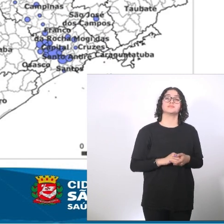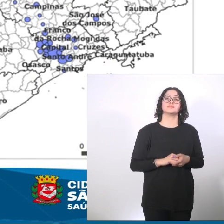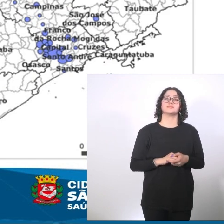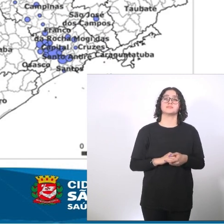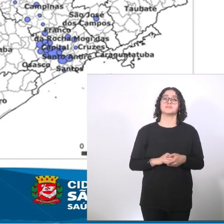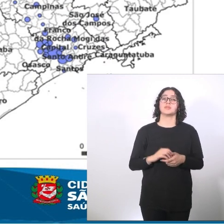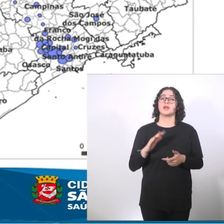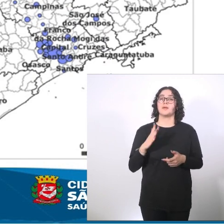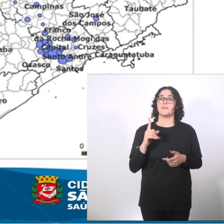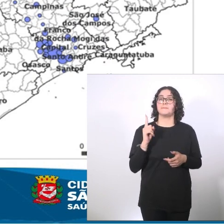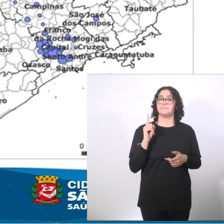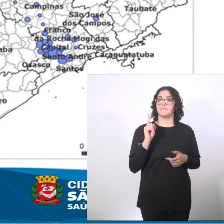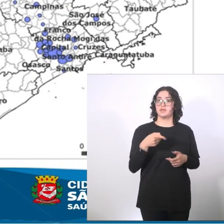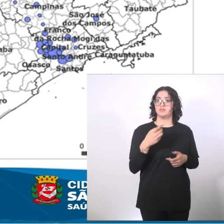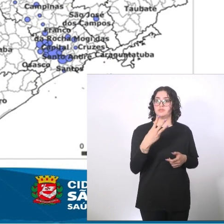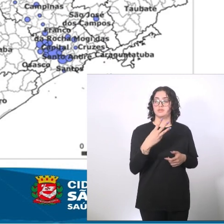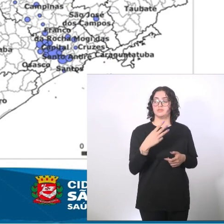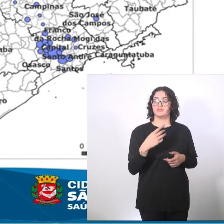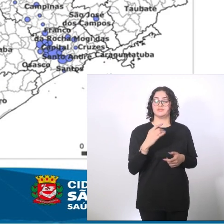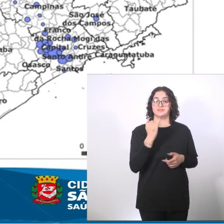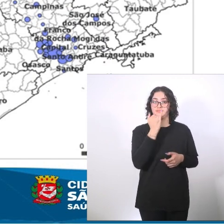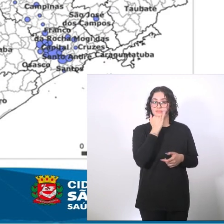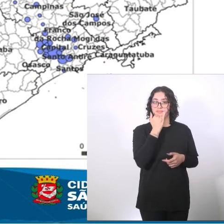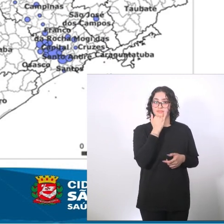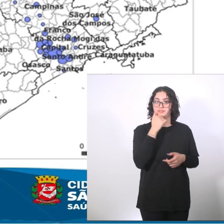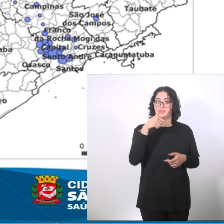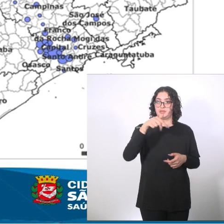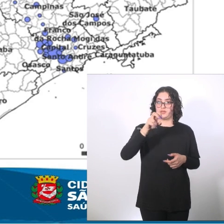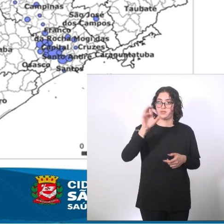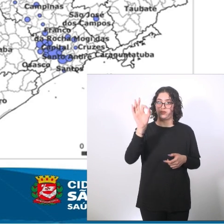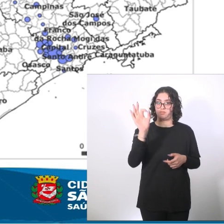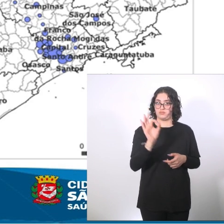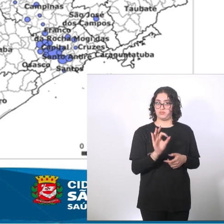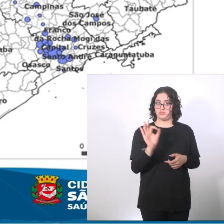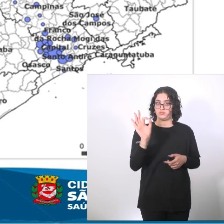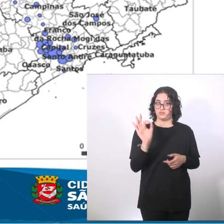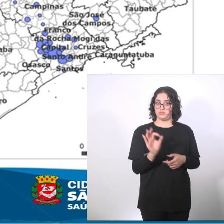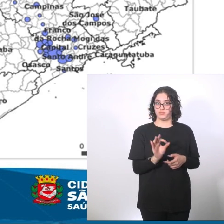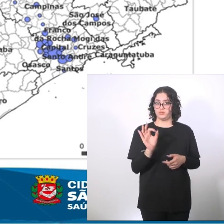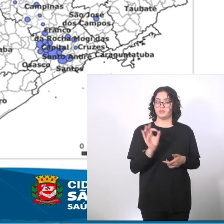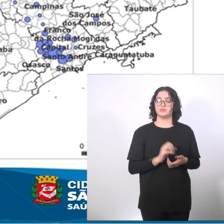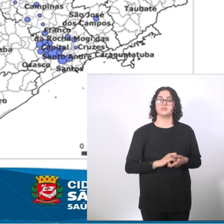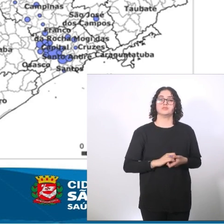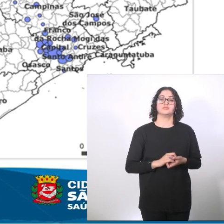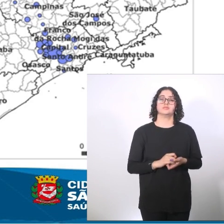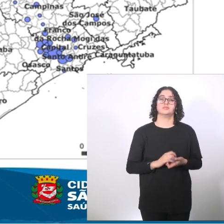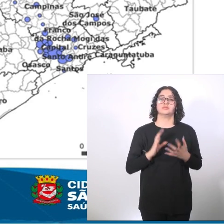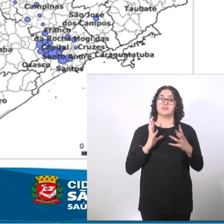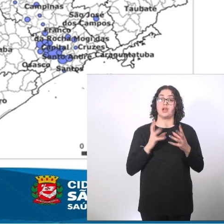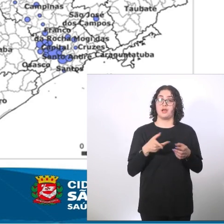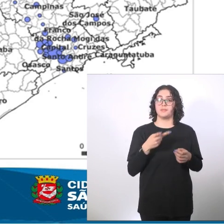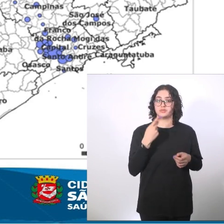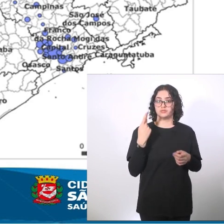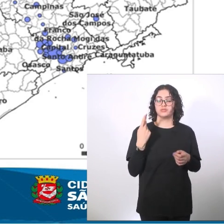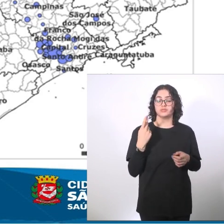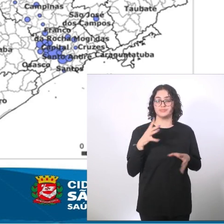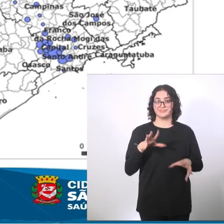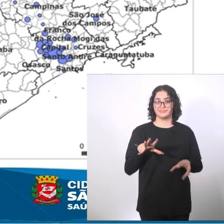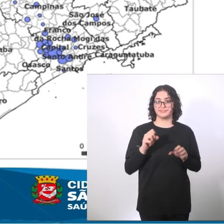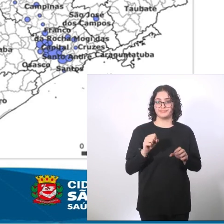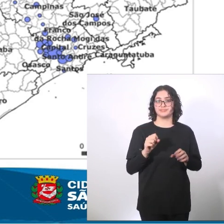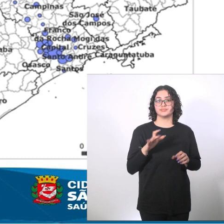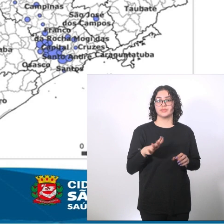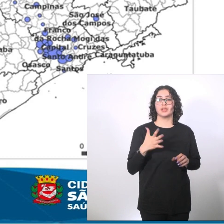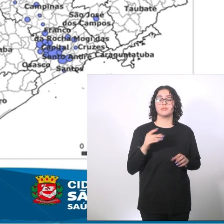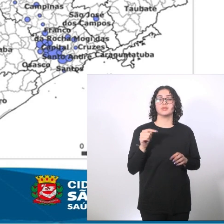São 1.031 casos confirmados, 75% dos casos, retomando aqui o percentual,